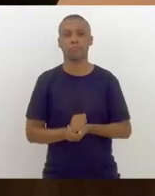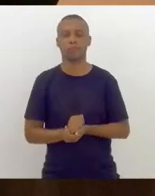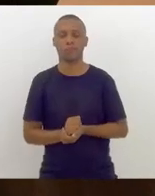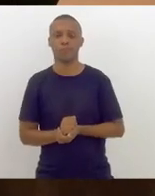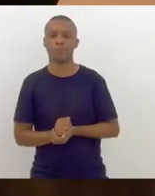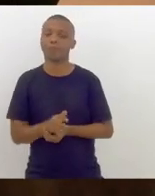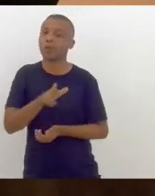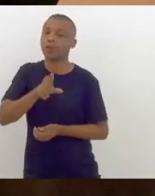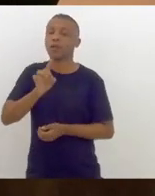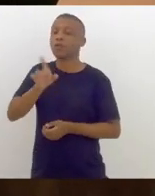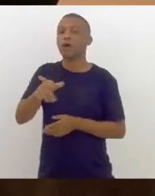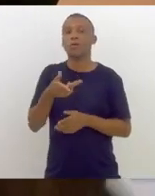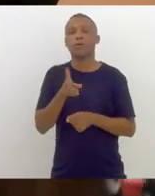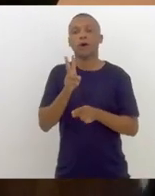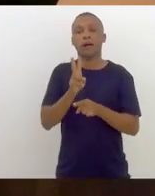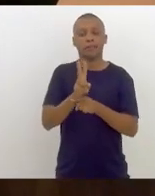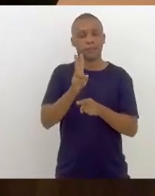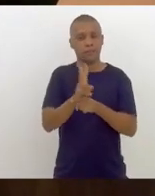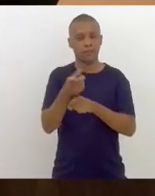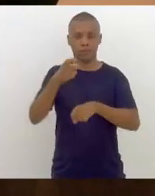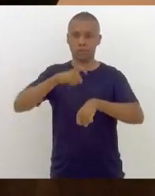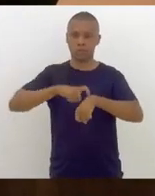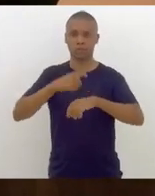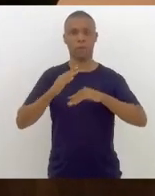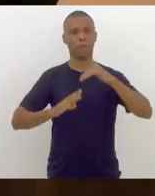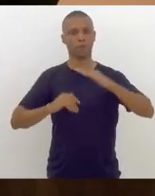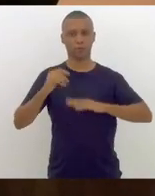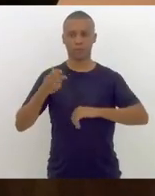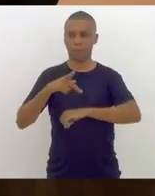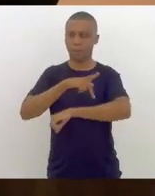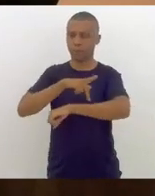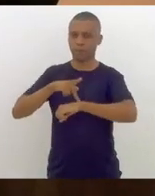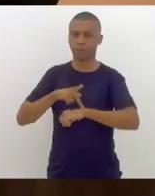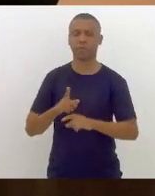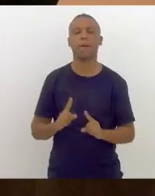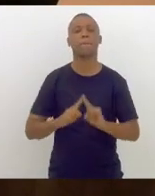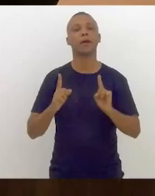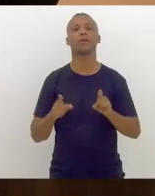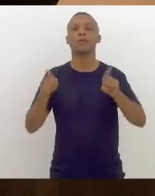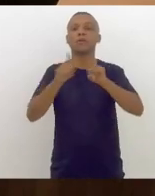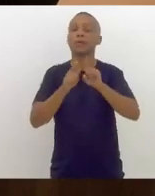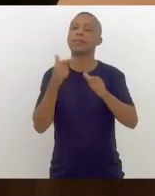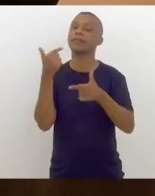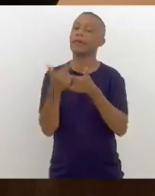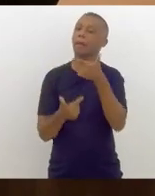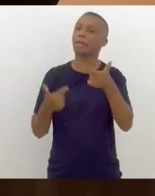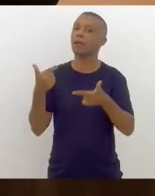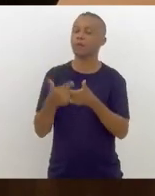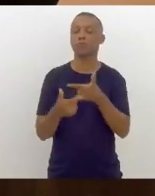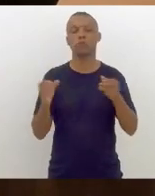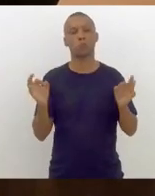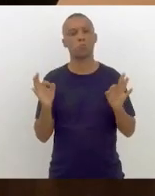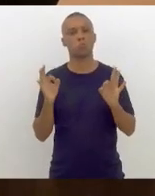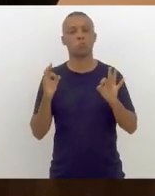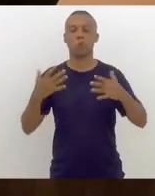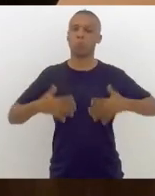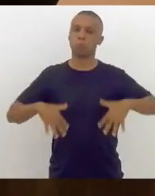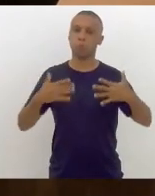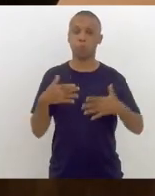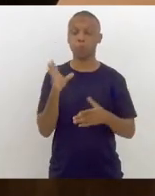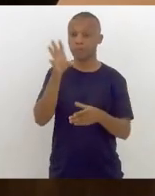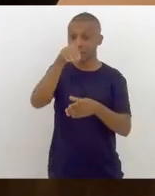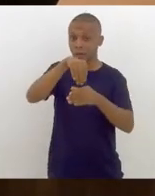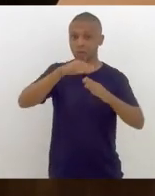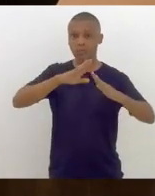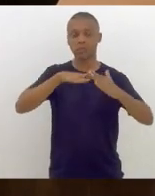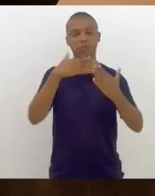o atendimento enquanto pedagoga mas também tem trabalhado de maneira concreta dentro das